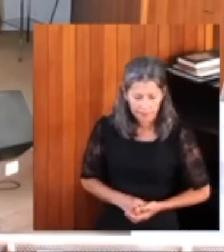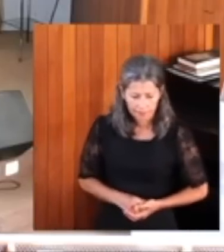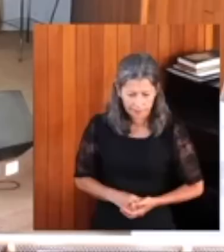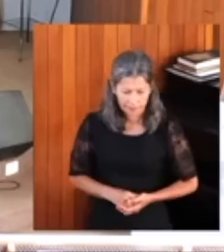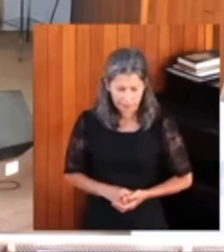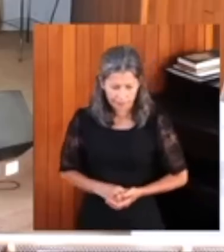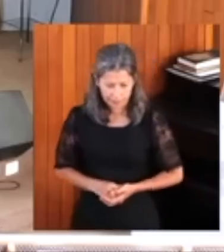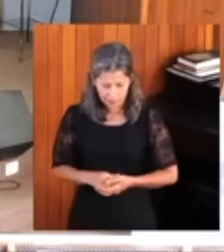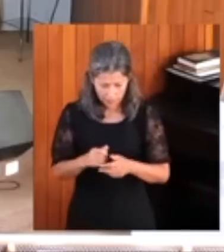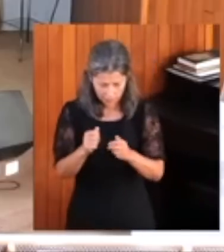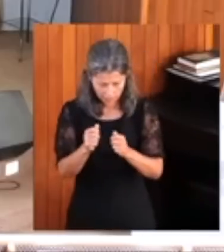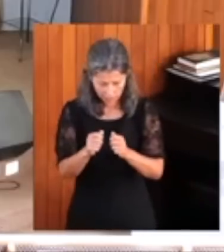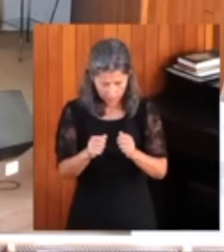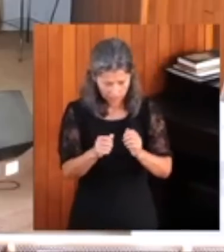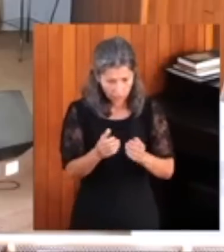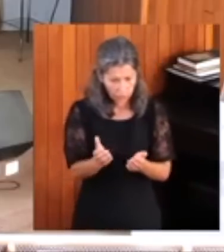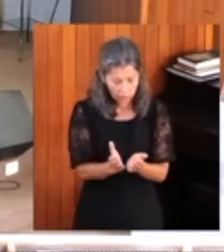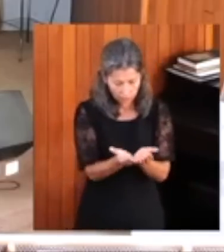8.